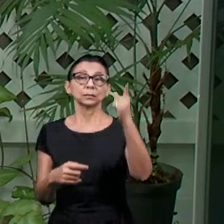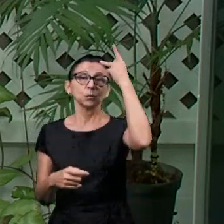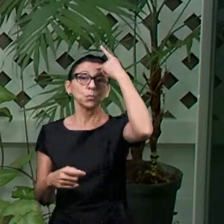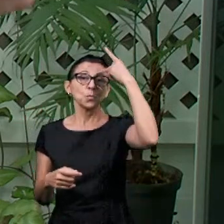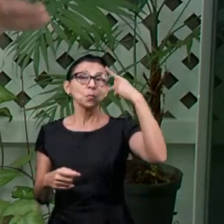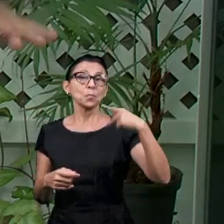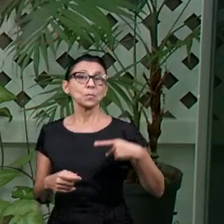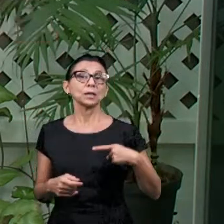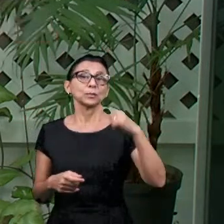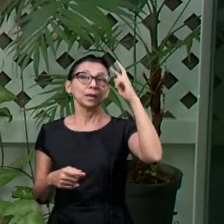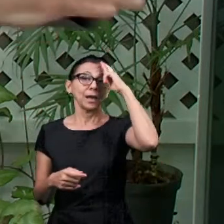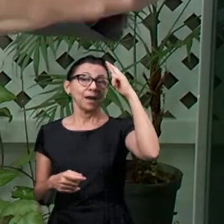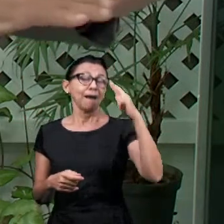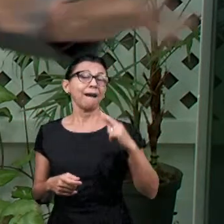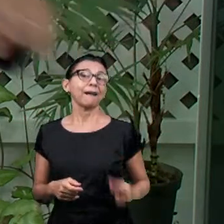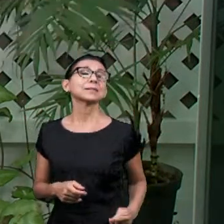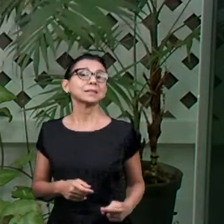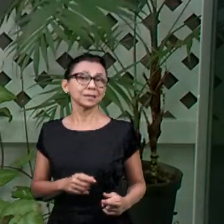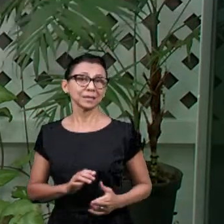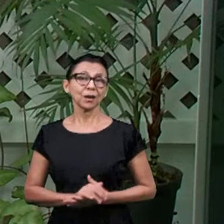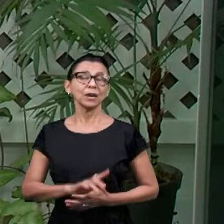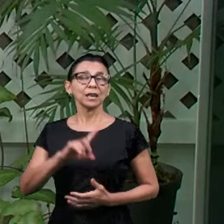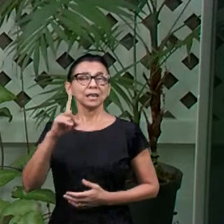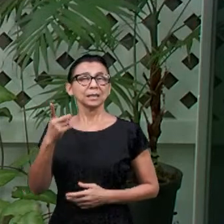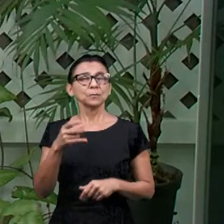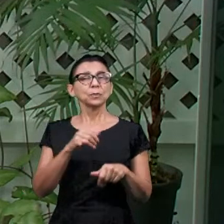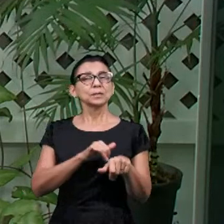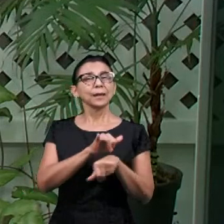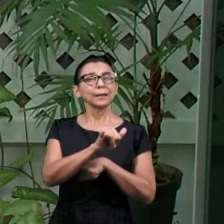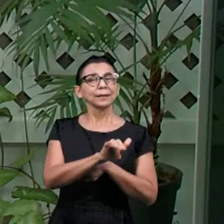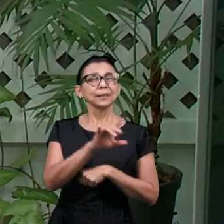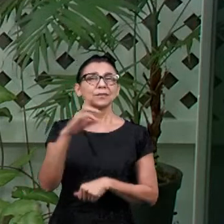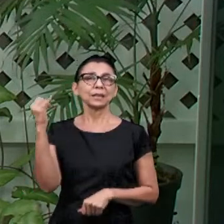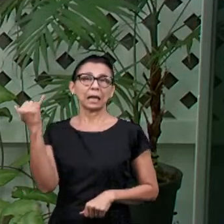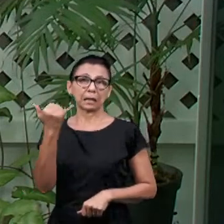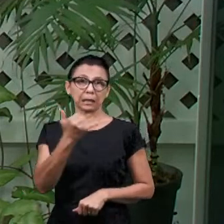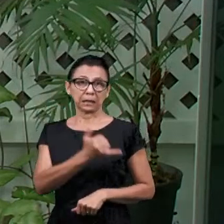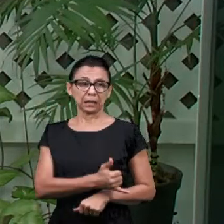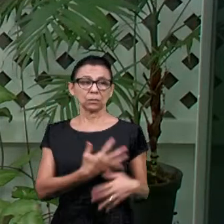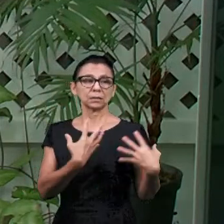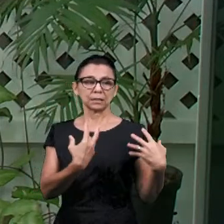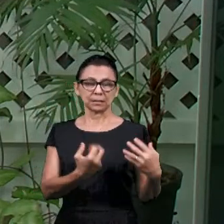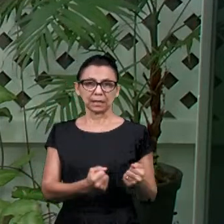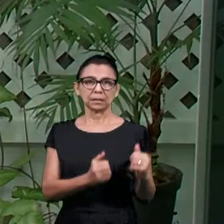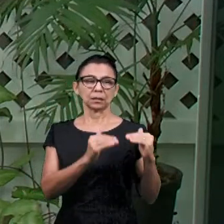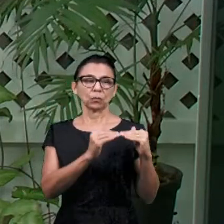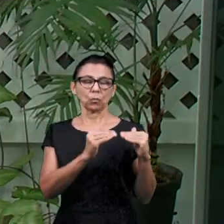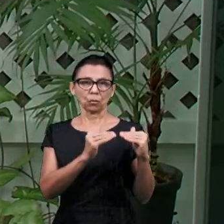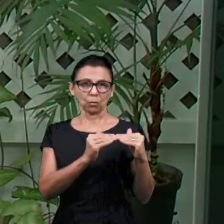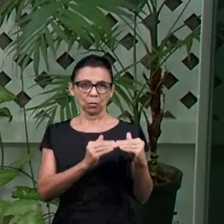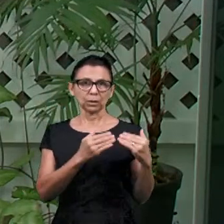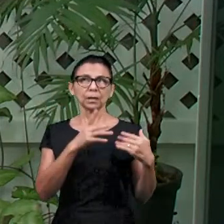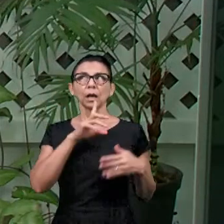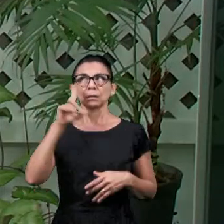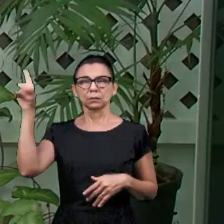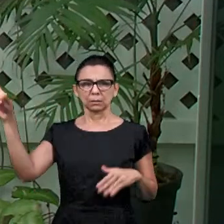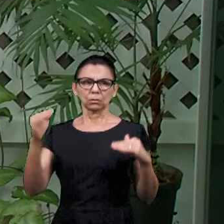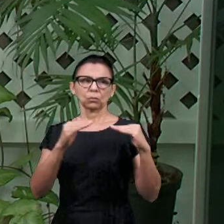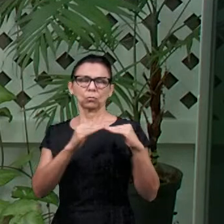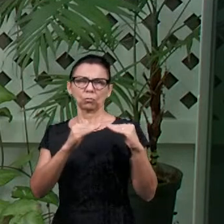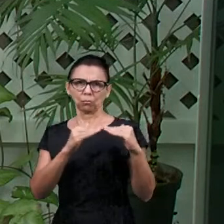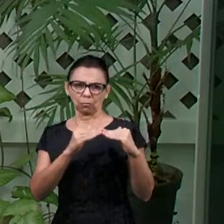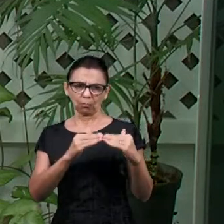para jogar para lá e dizer que Deus está ali. E pronto, acabou. Não é? Oração pela madrugada, não. Para que